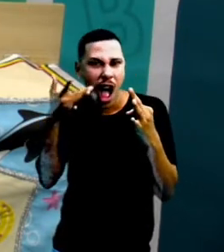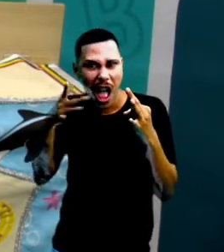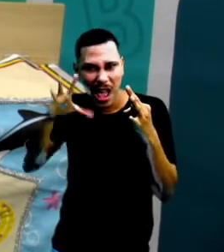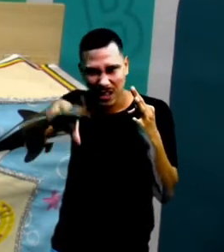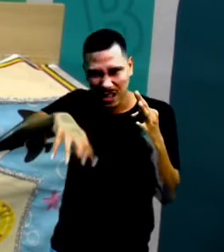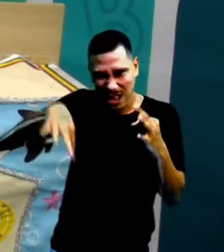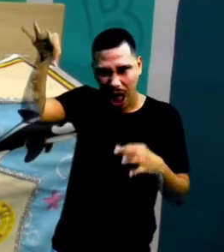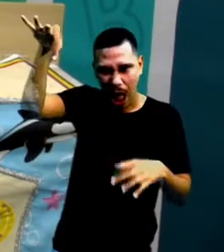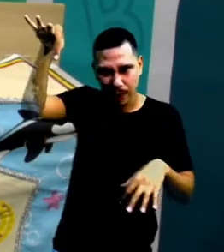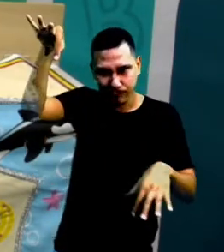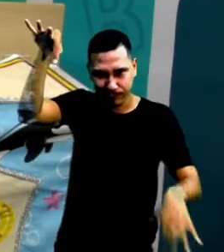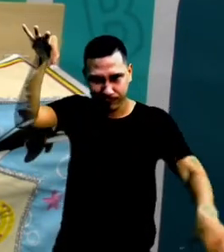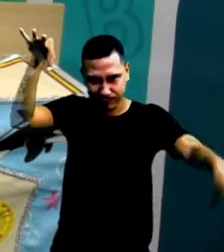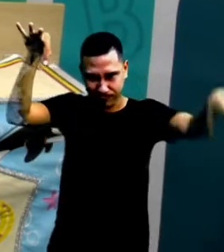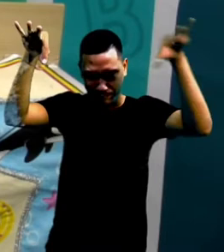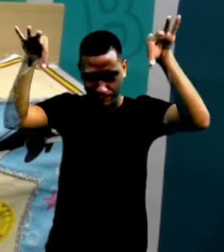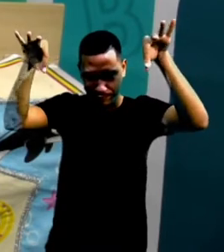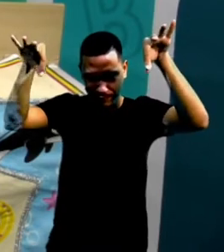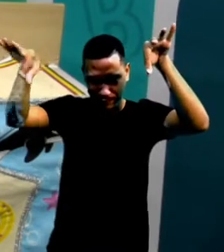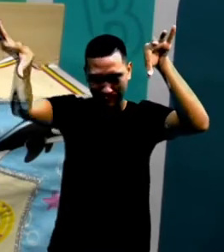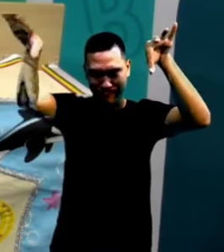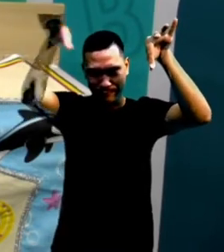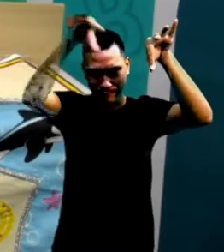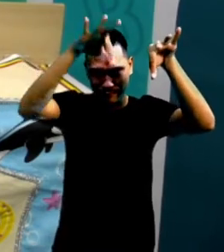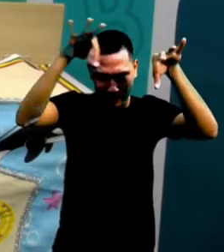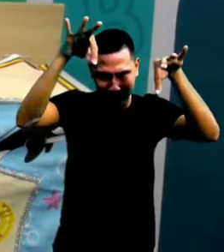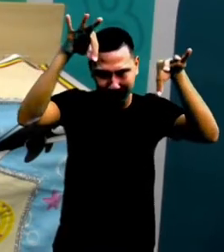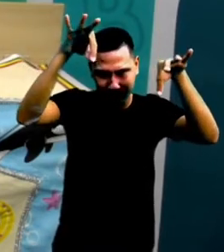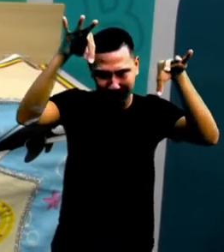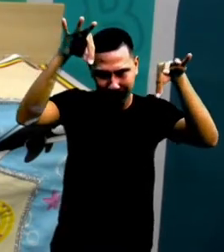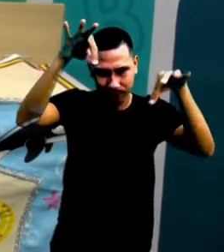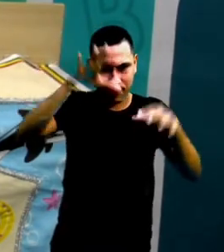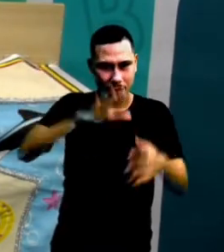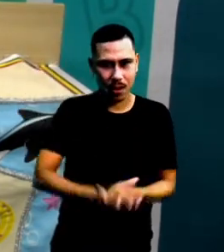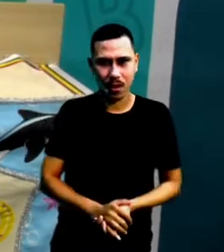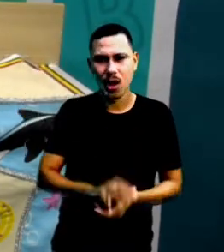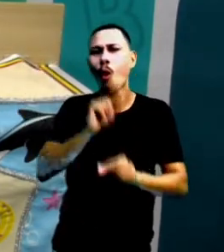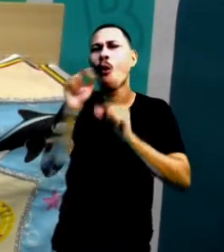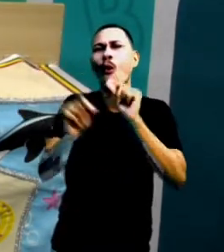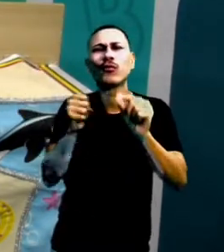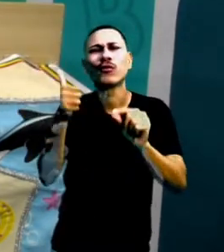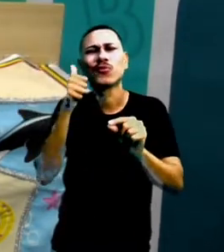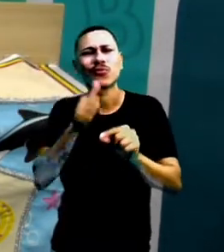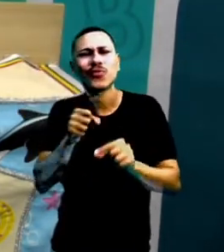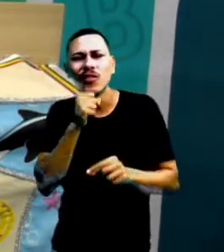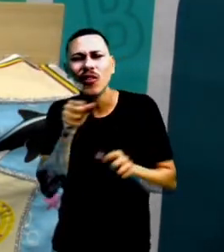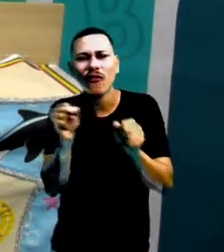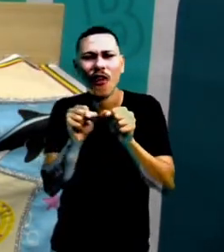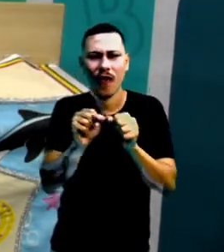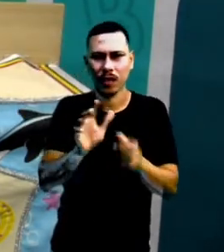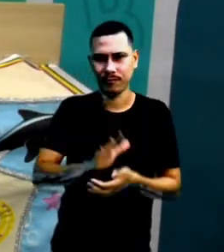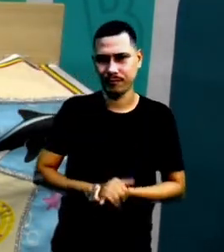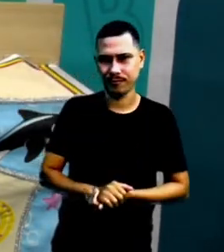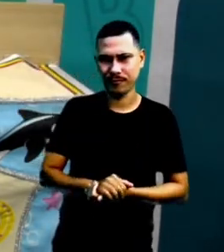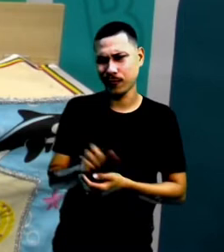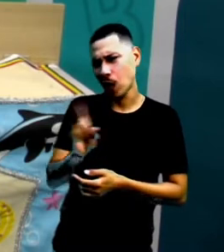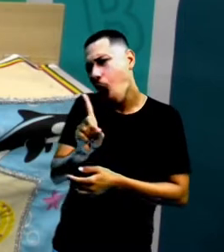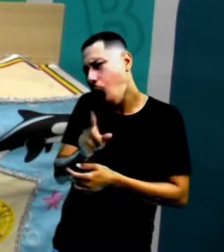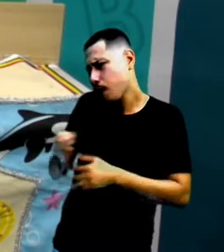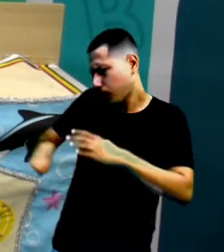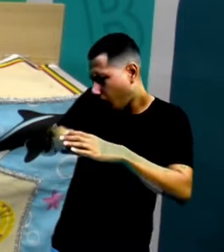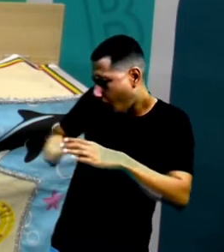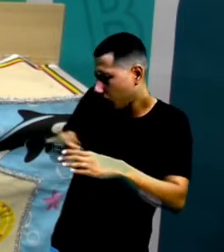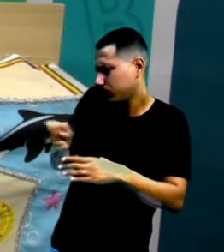E aí? O que ela fez? O pato ela cozinhou. Não, leiturinha. Ela não cozinhou, coitadinho do